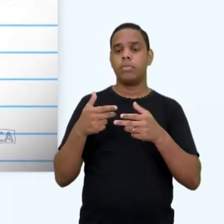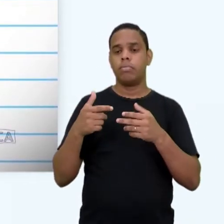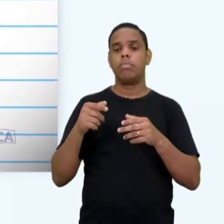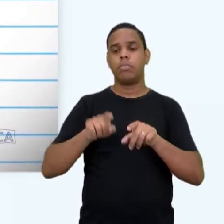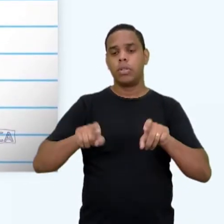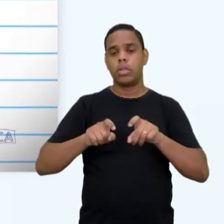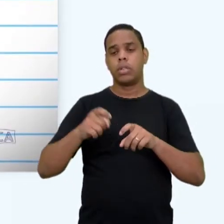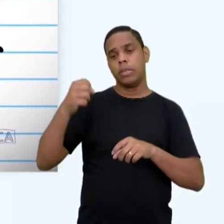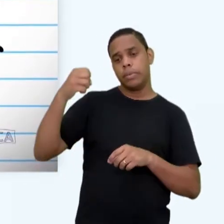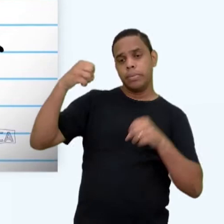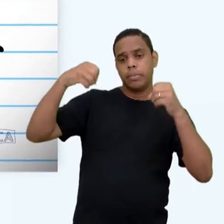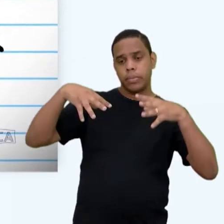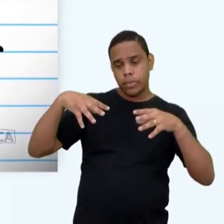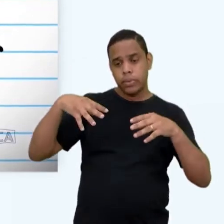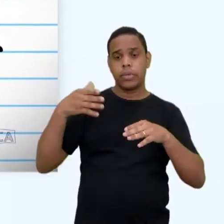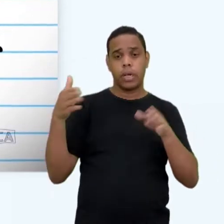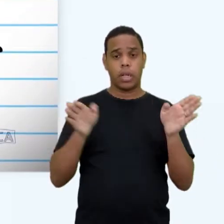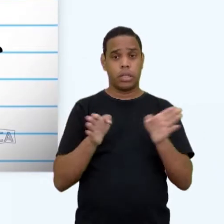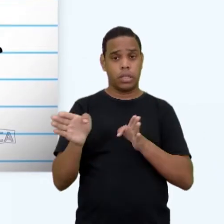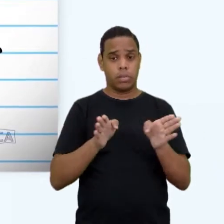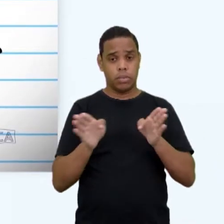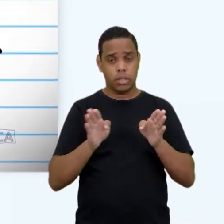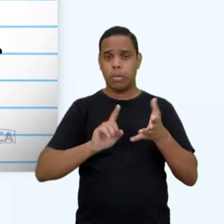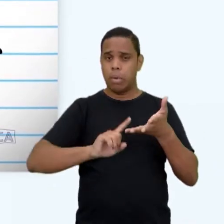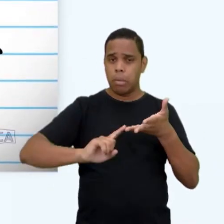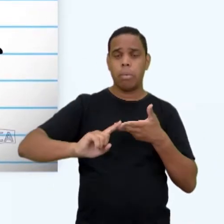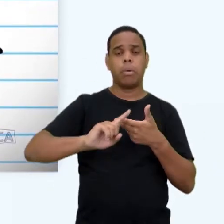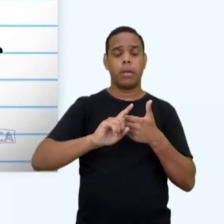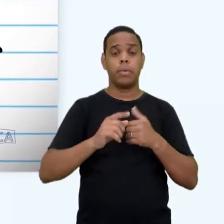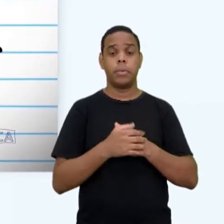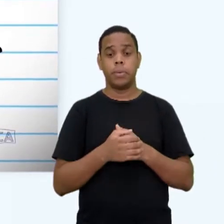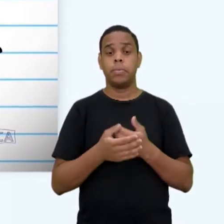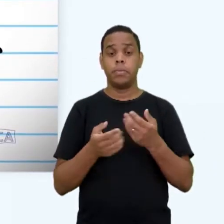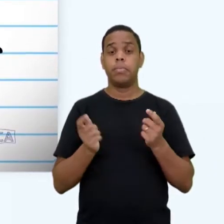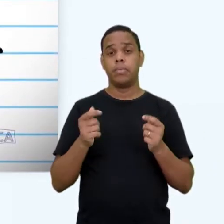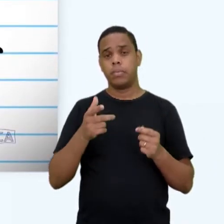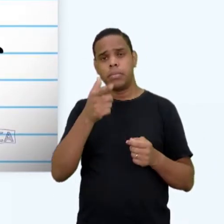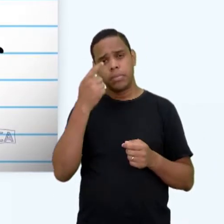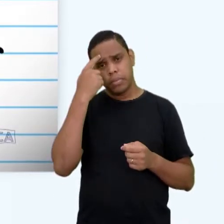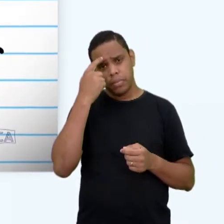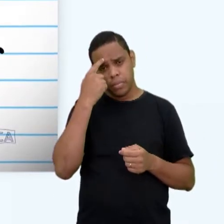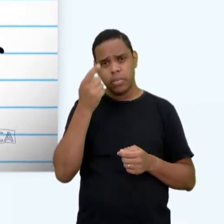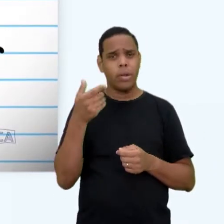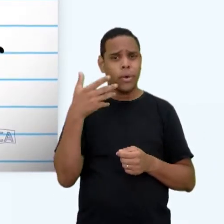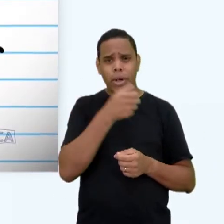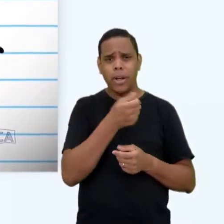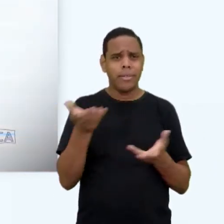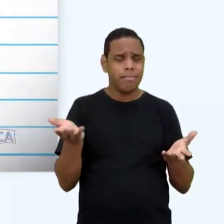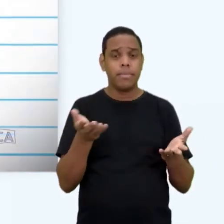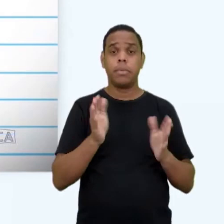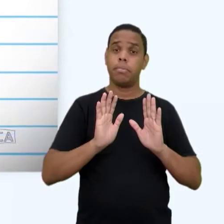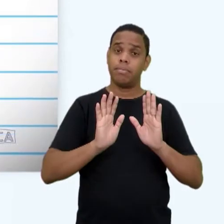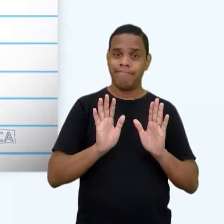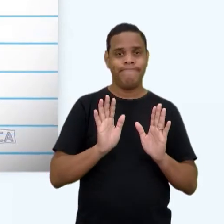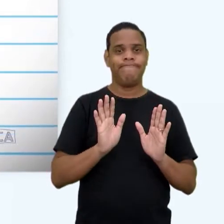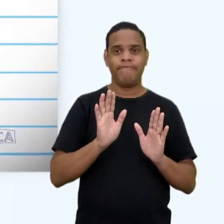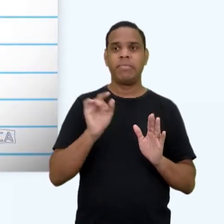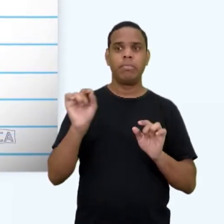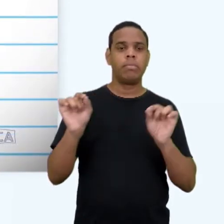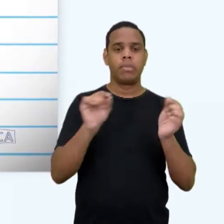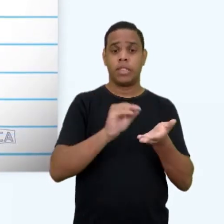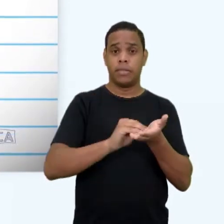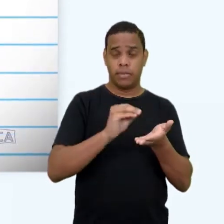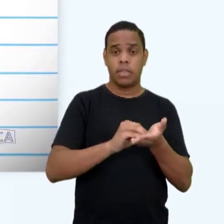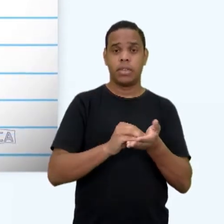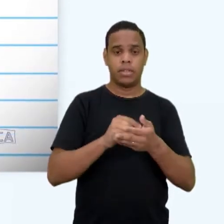equipamentos, eletricidade, acessibilidade, entre outros. Isso pode parecer óbvio, só que não. Por falta